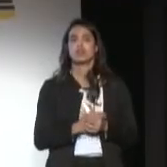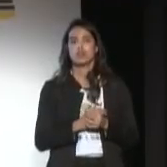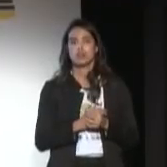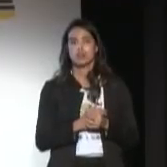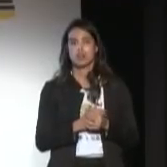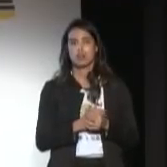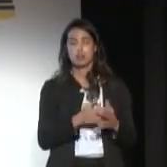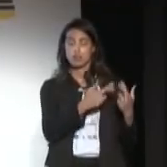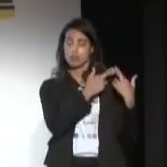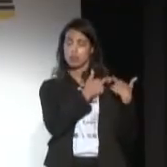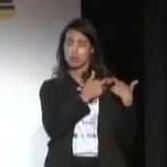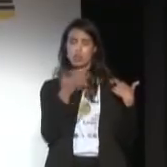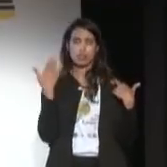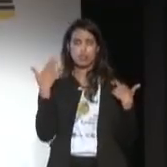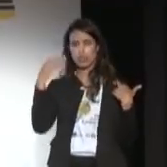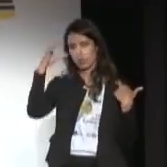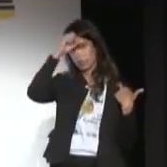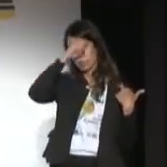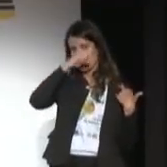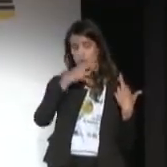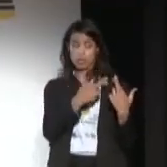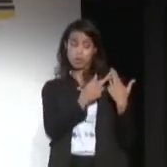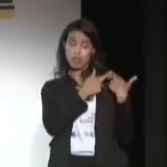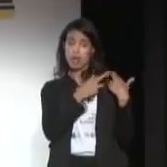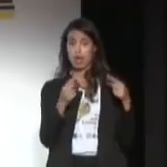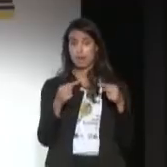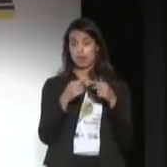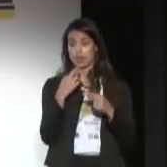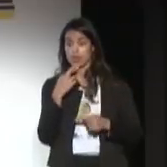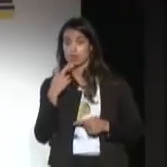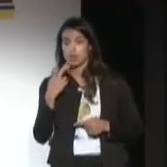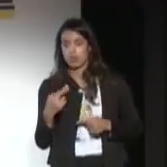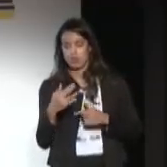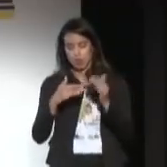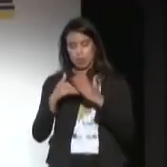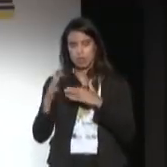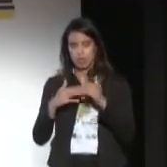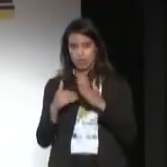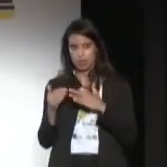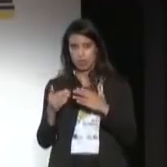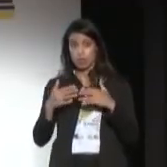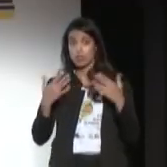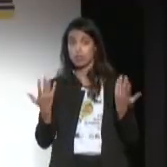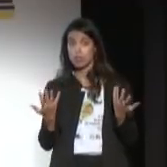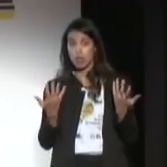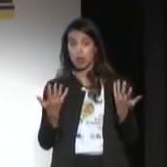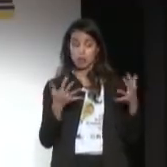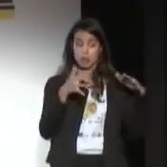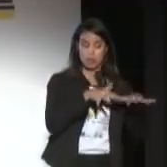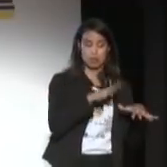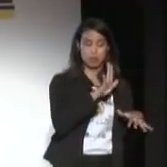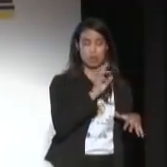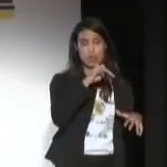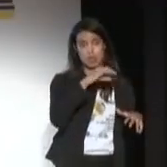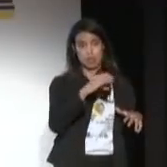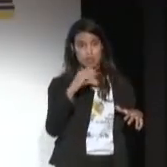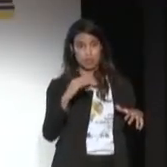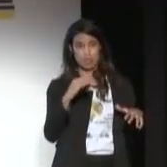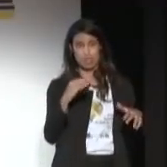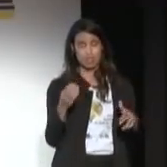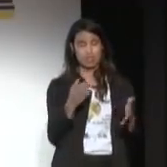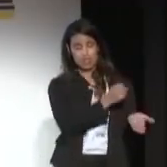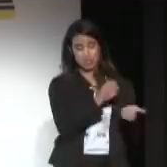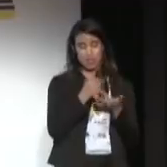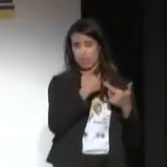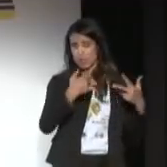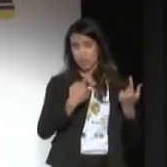aprendi recentemente que responsabilidade é responder com habilidade. Então, a implementação da BNCC vai trazer inúmeros desafios.